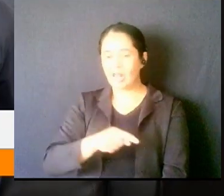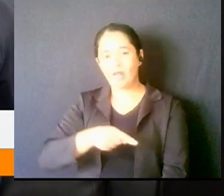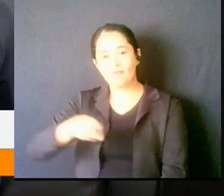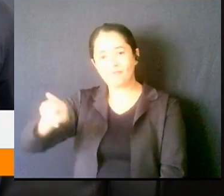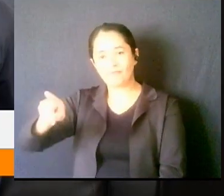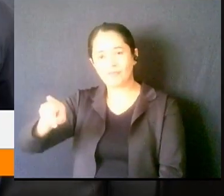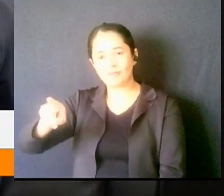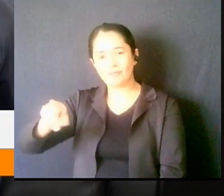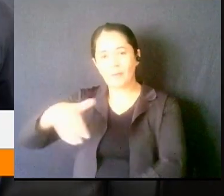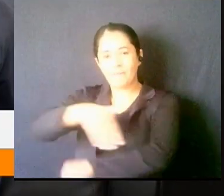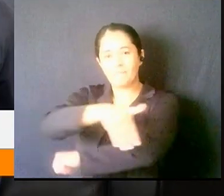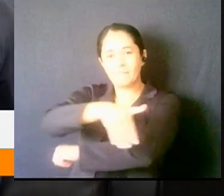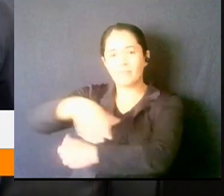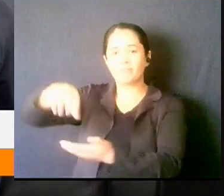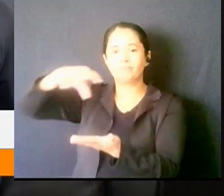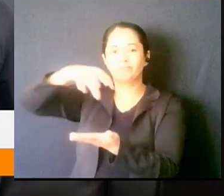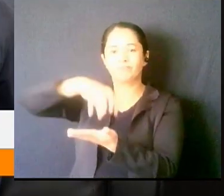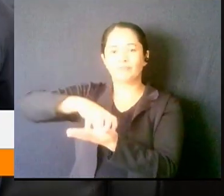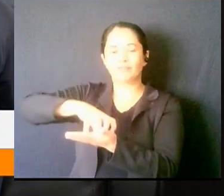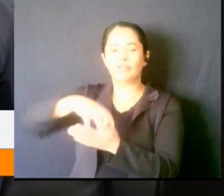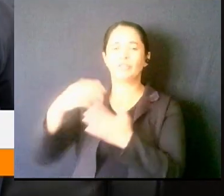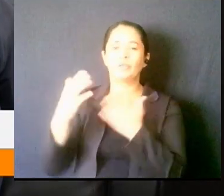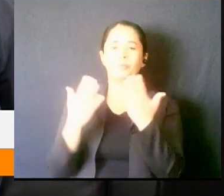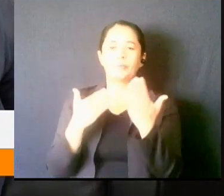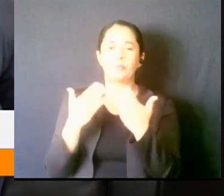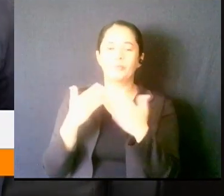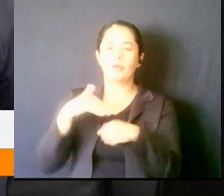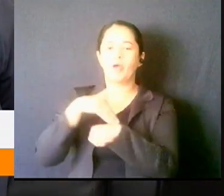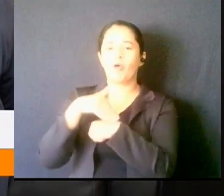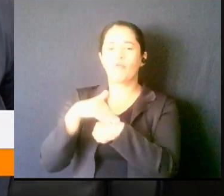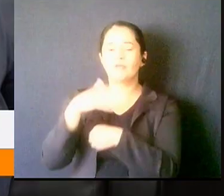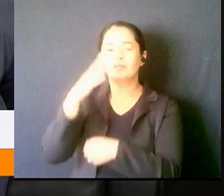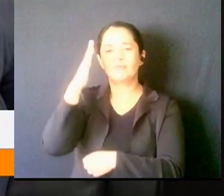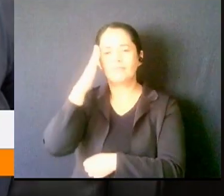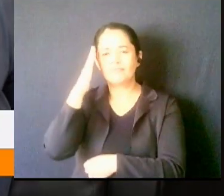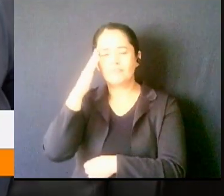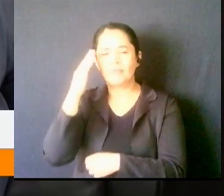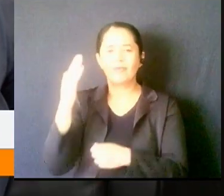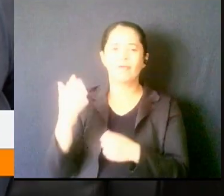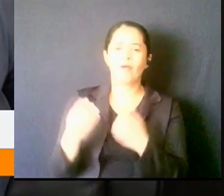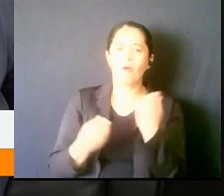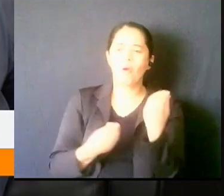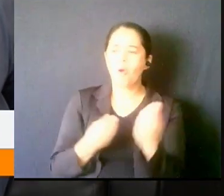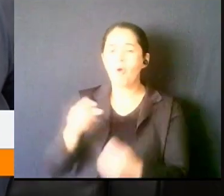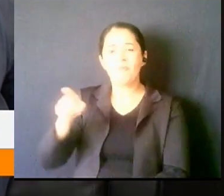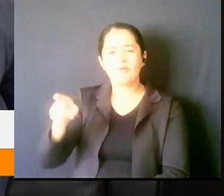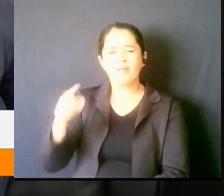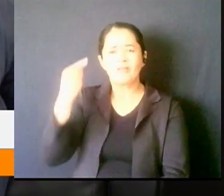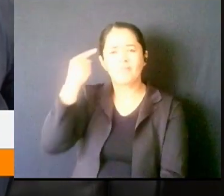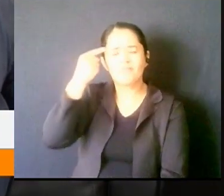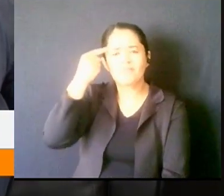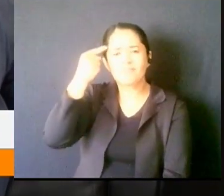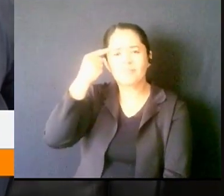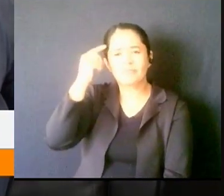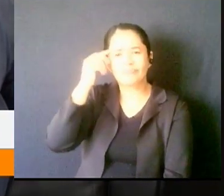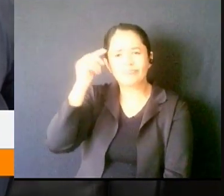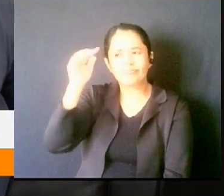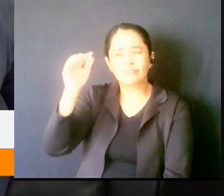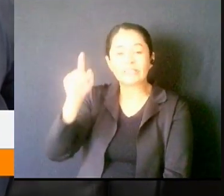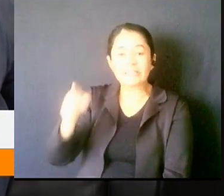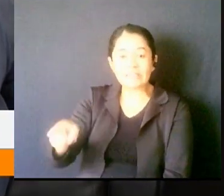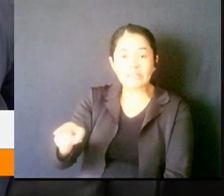centro da cidade para saber o que essas pessoas pensam, se elas conhecem todos